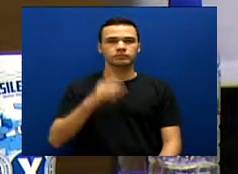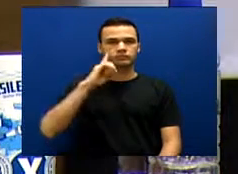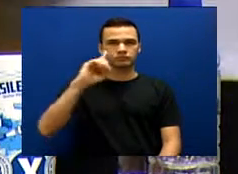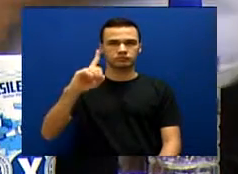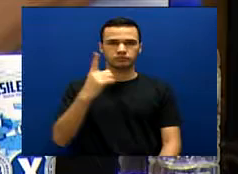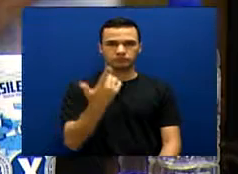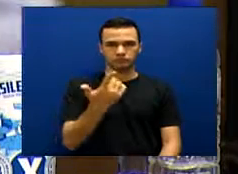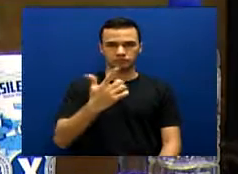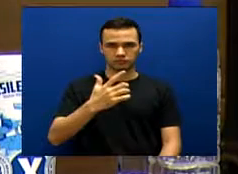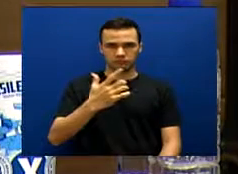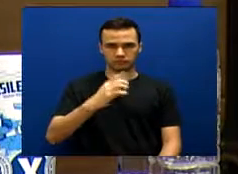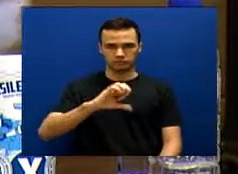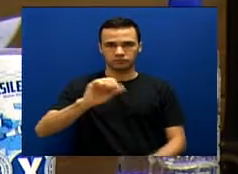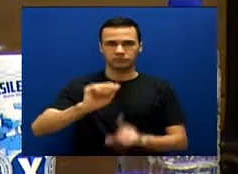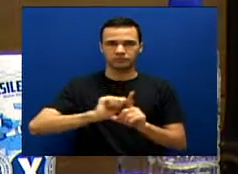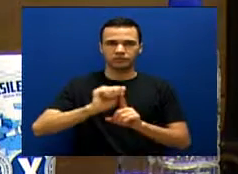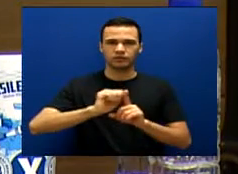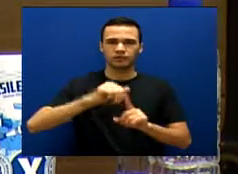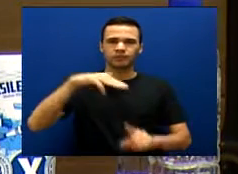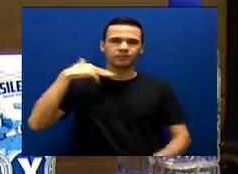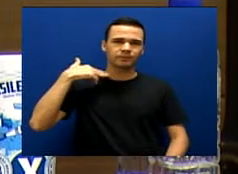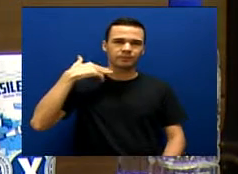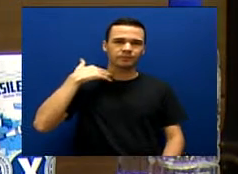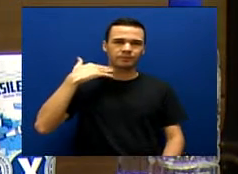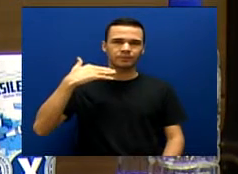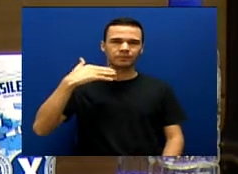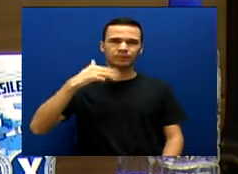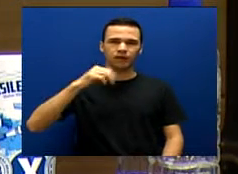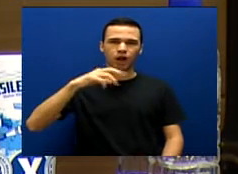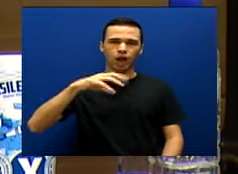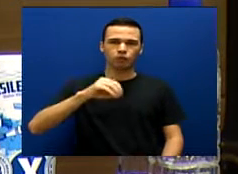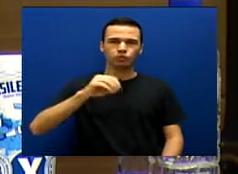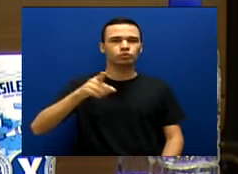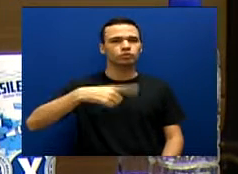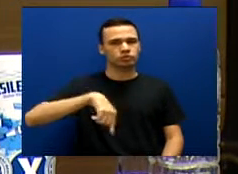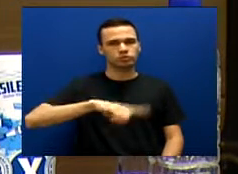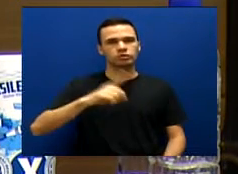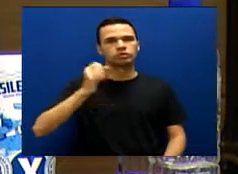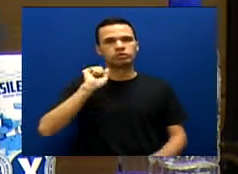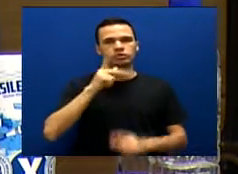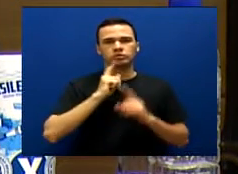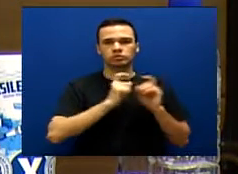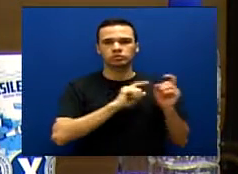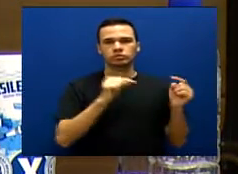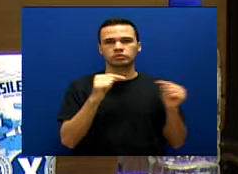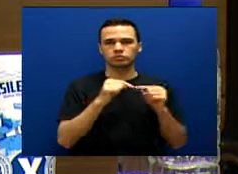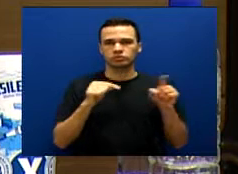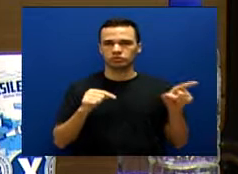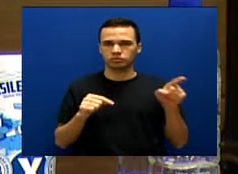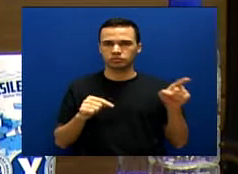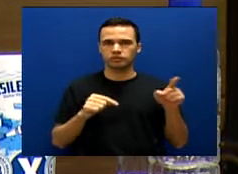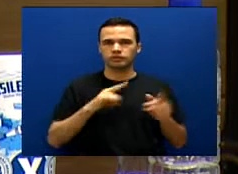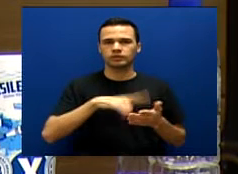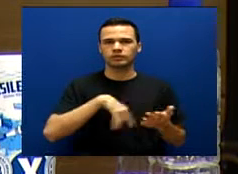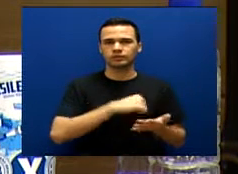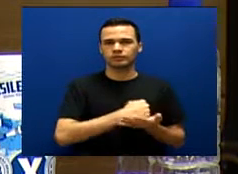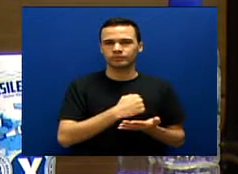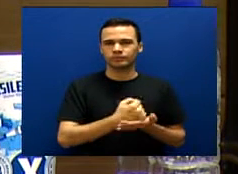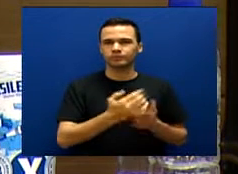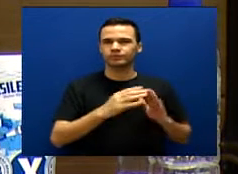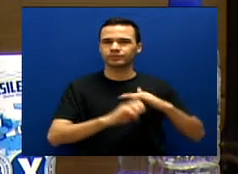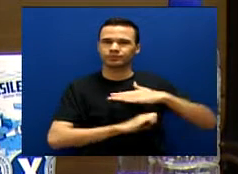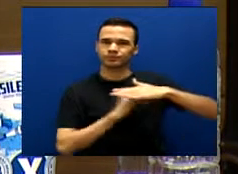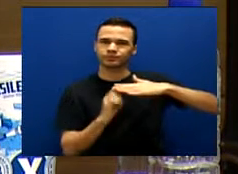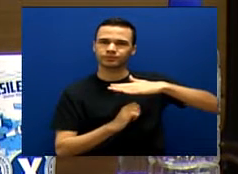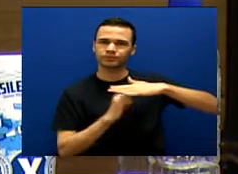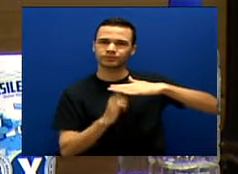29 de março desse ano, aqui, vereador Hudson, nós fizemos uma audiência pública para tratar justamente sobre essas questões aí, contratos de licitações,